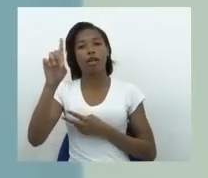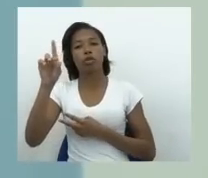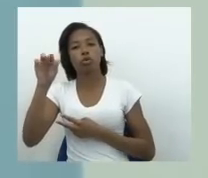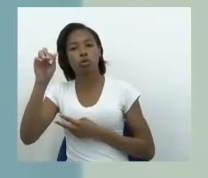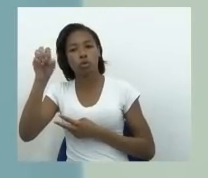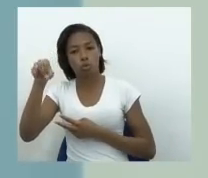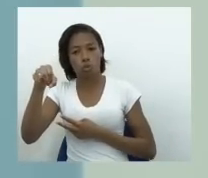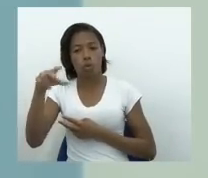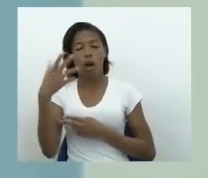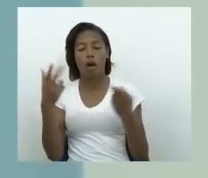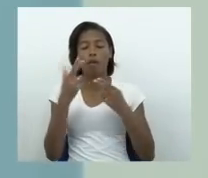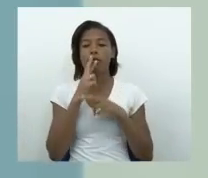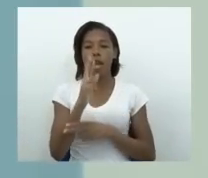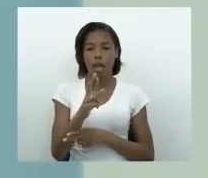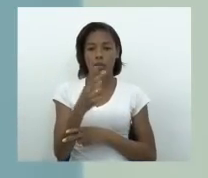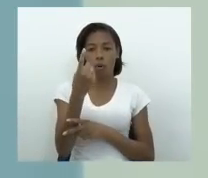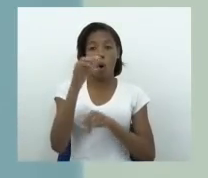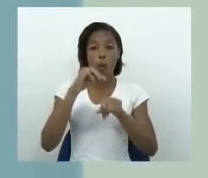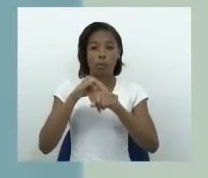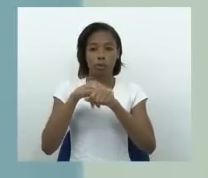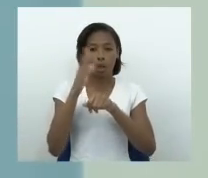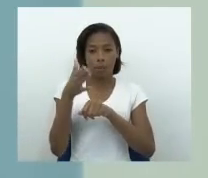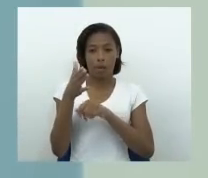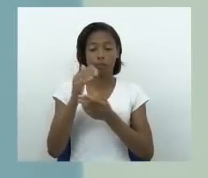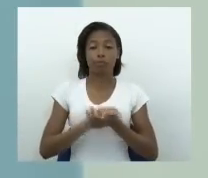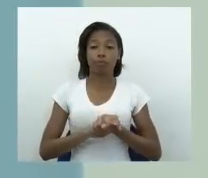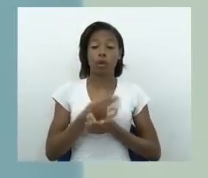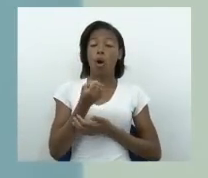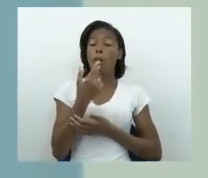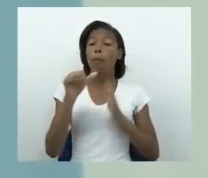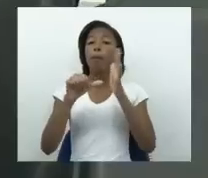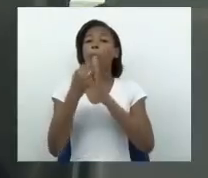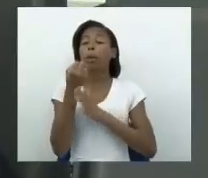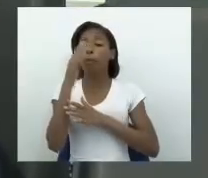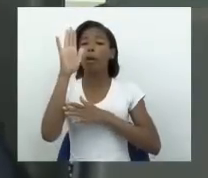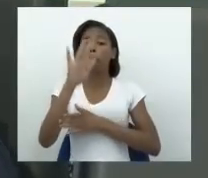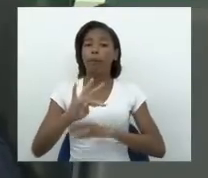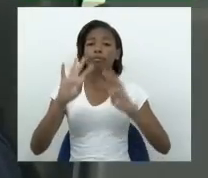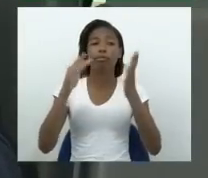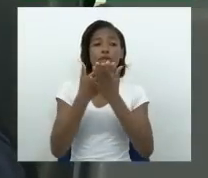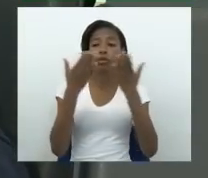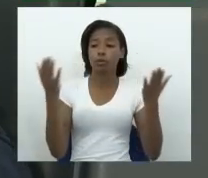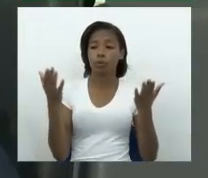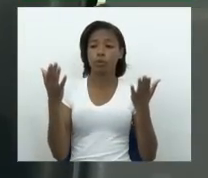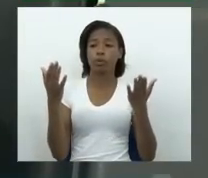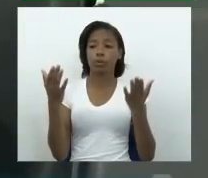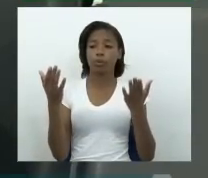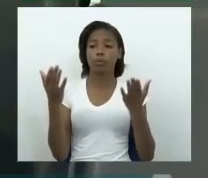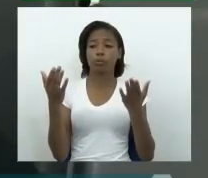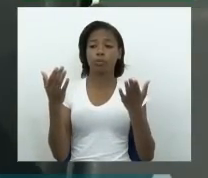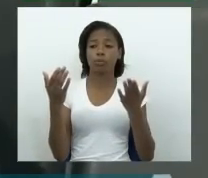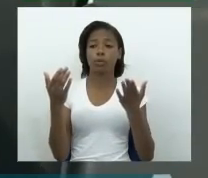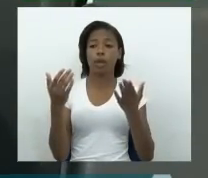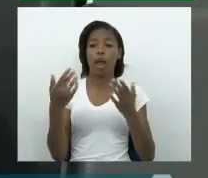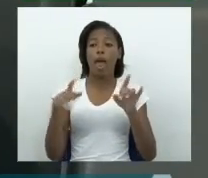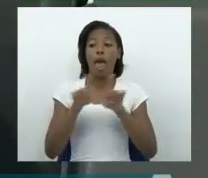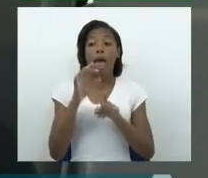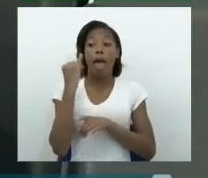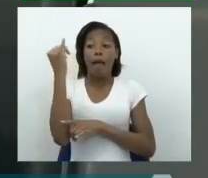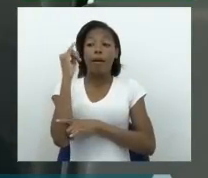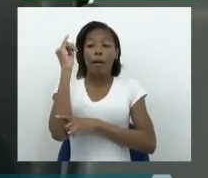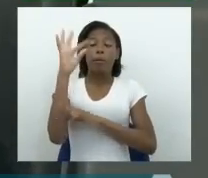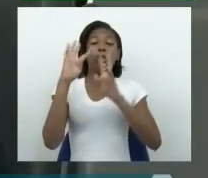Albertão. 1 minuto e meio para a sua resposta, candidato, por favor. Bom, primeiro, boa tarde a todos. Fundamental é te pensar